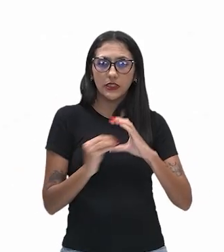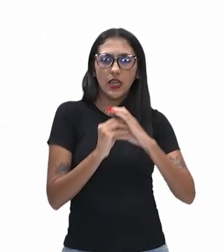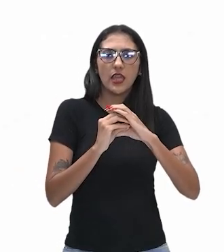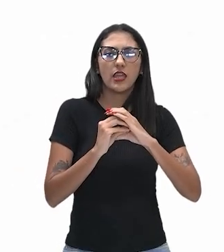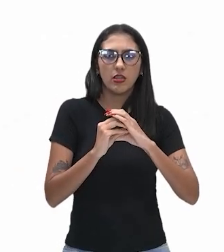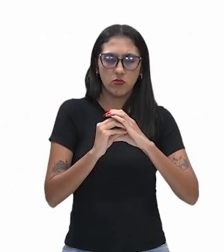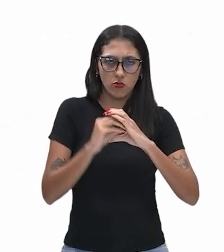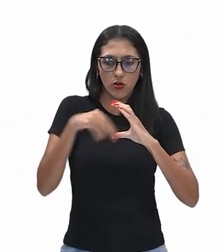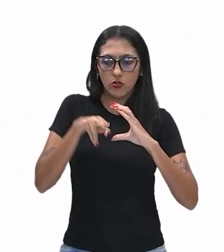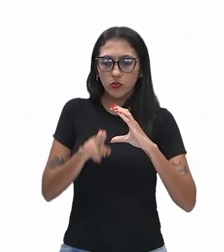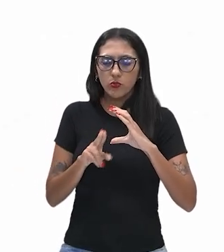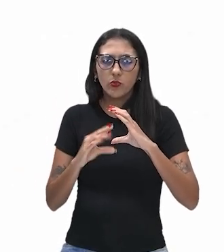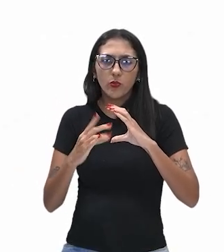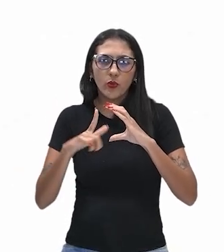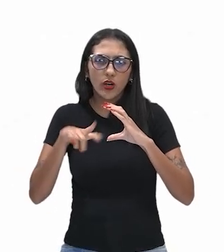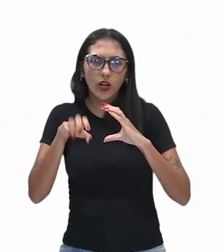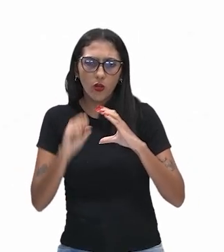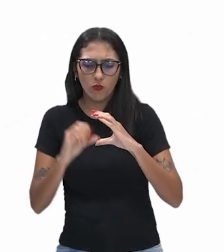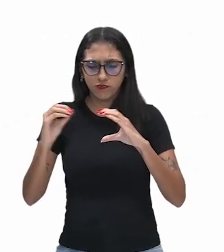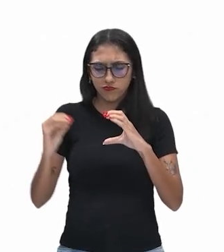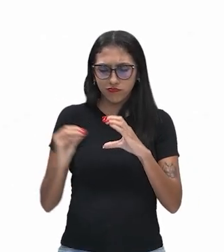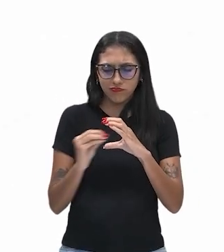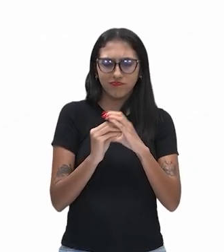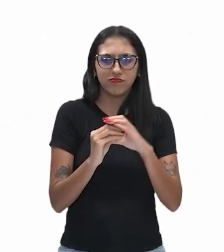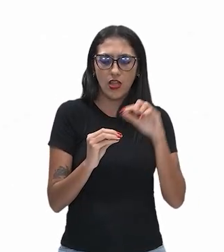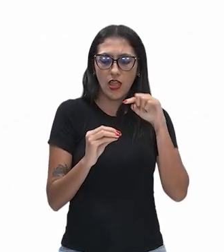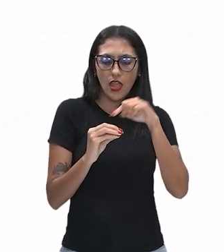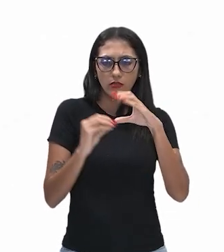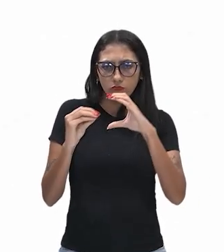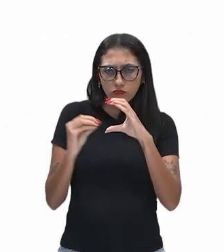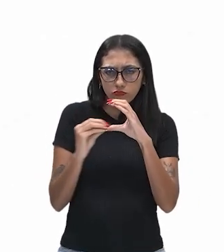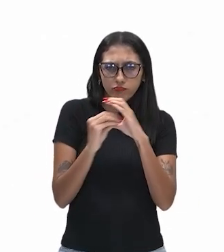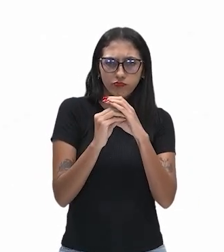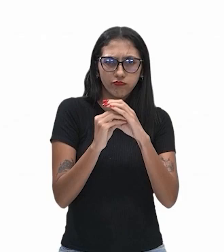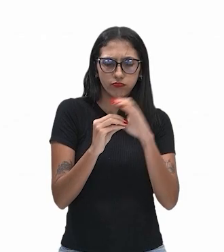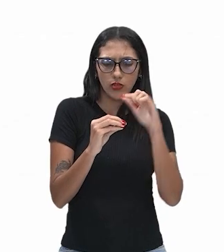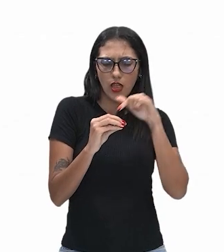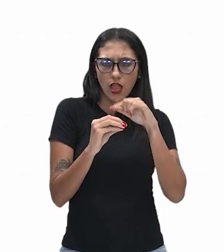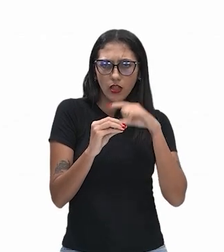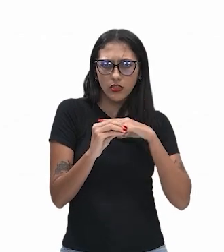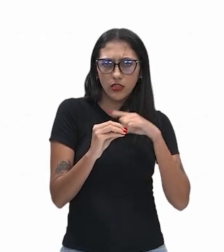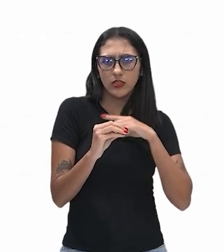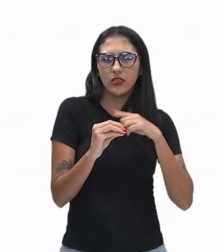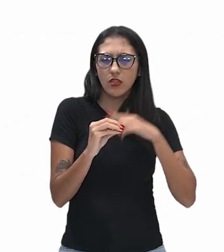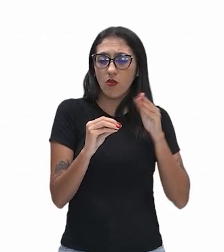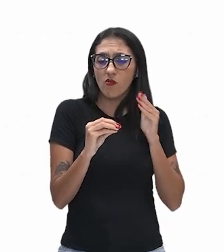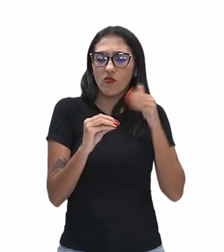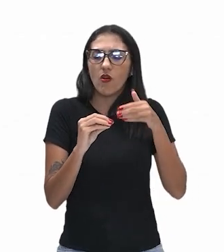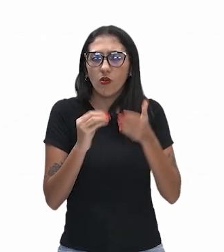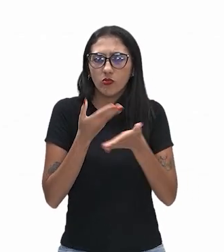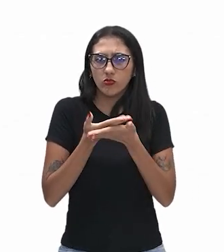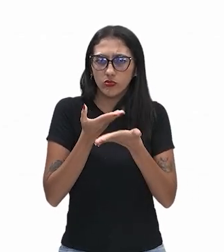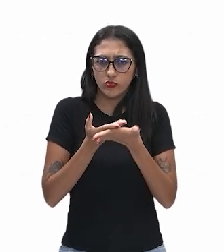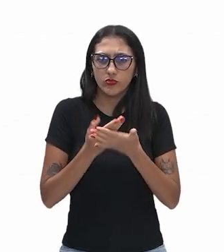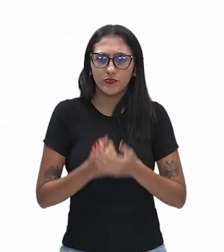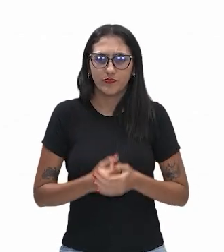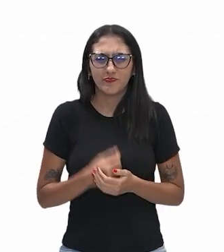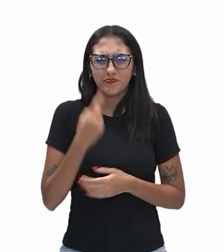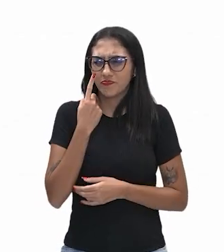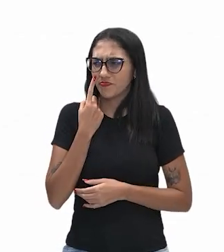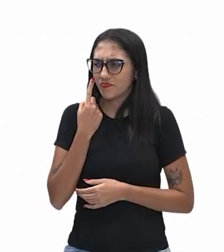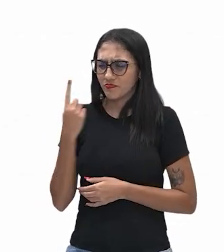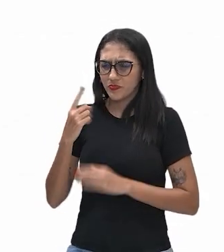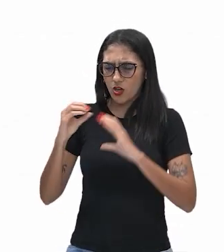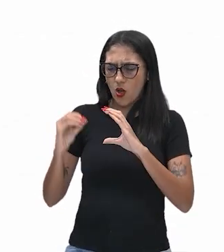que é onde reside o nosso estudo aí da física nuclear. Observem vocês que nesse núcleo eu